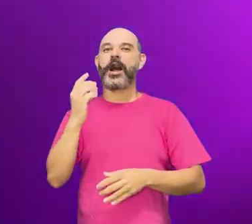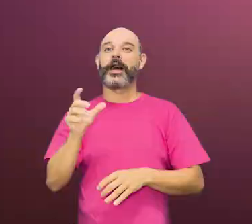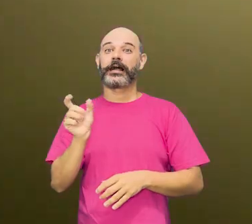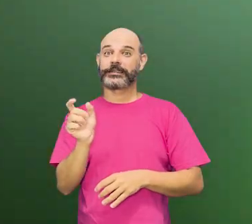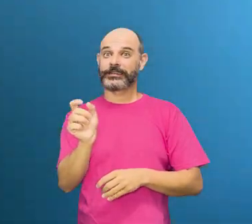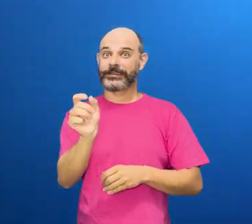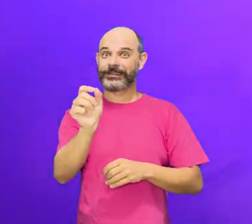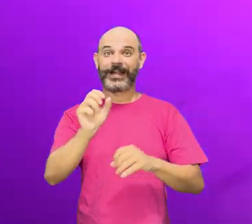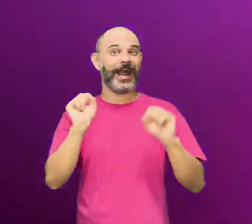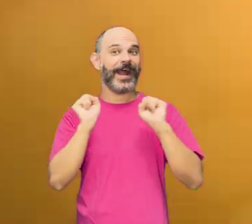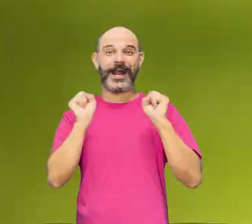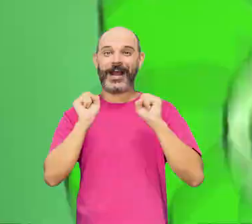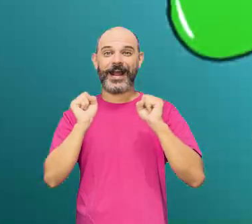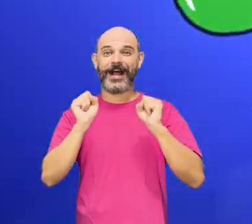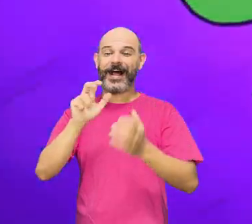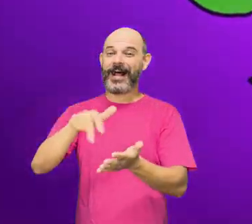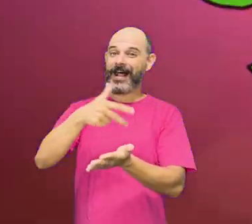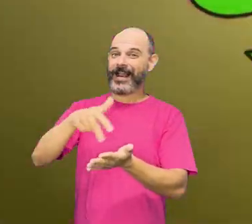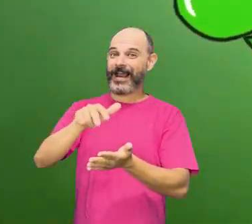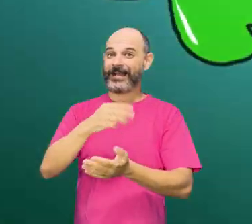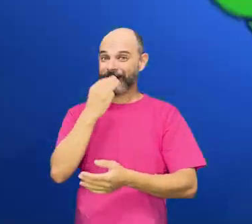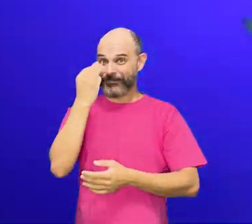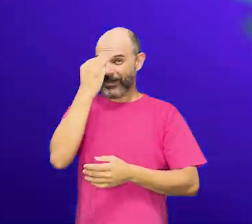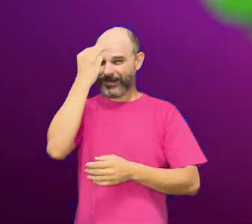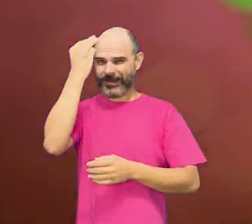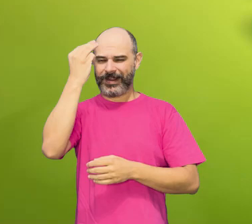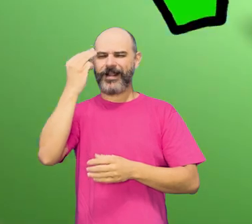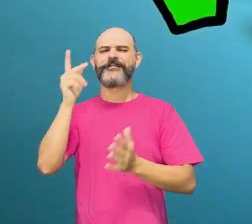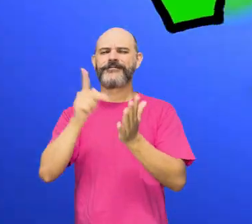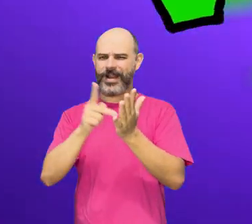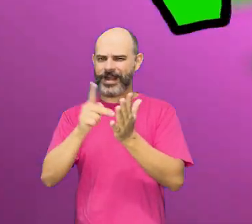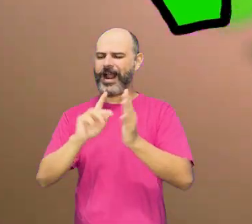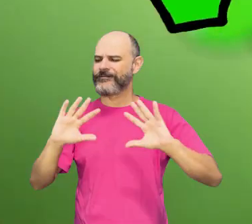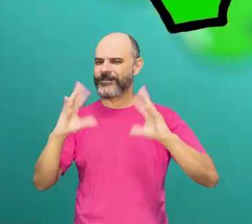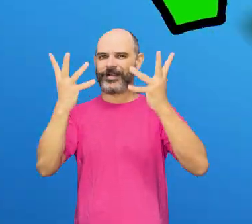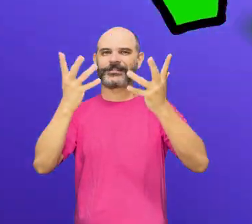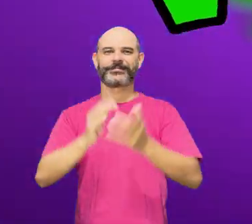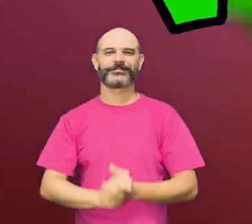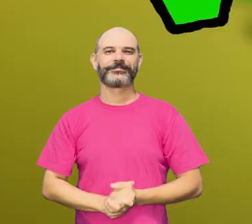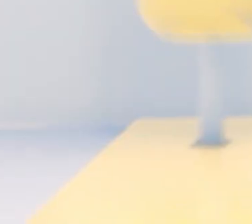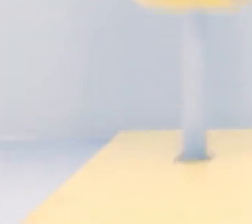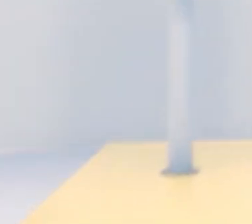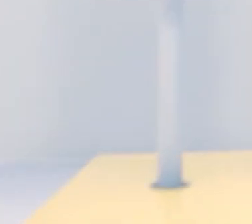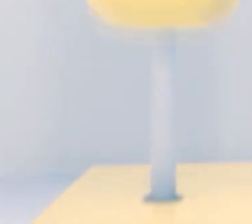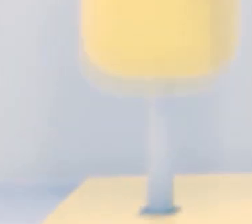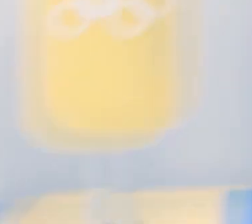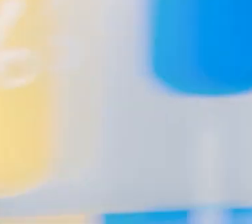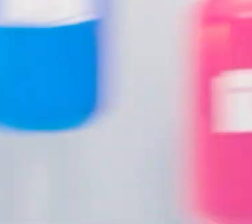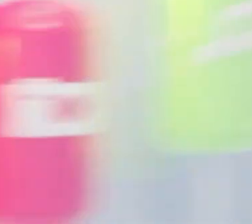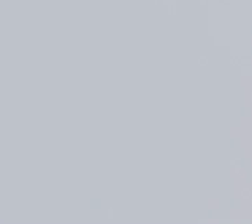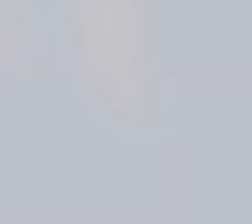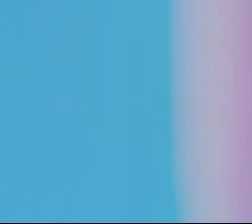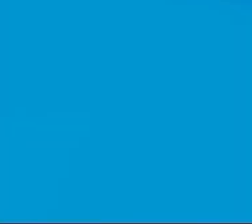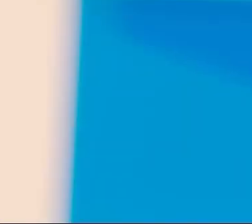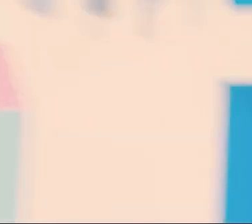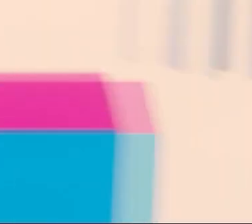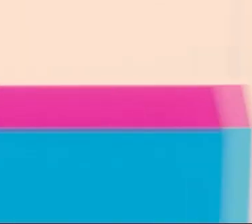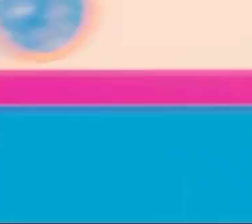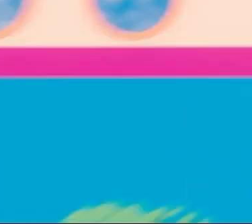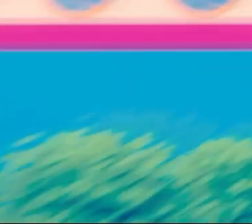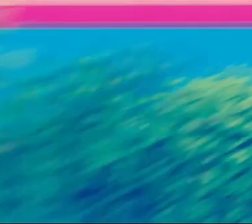Marili. Eba! A dança das Madalenas é uma verdadeira festa! Vamos fabricar!